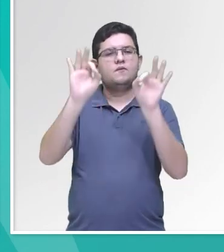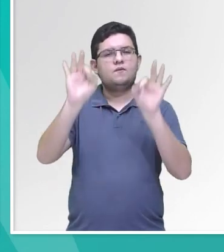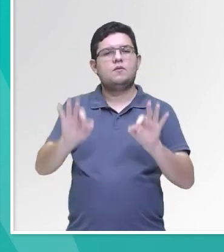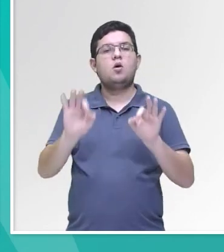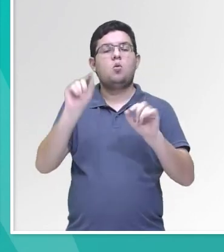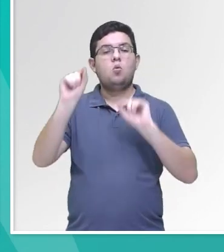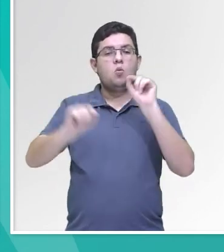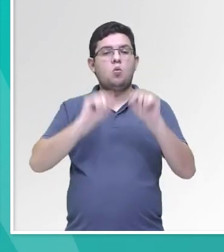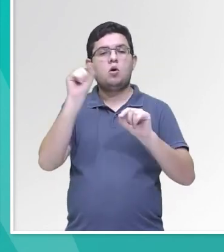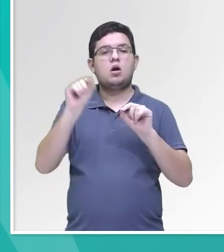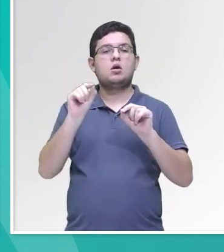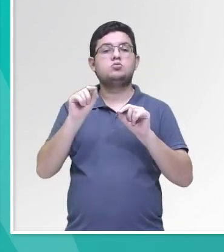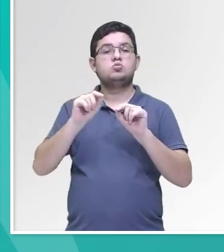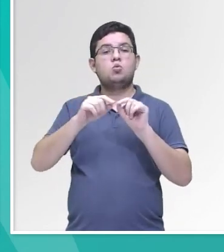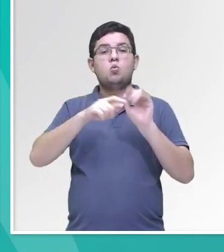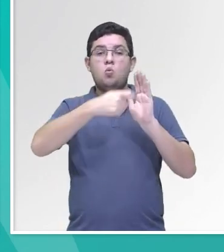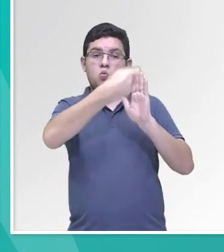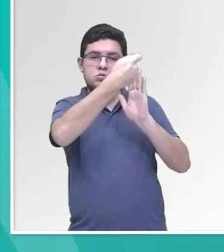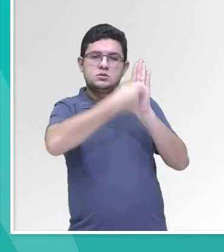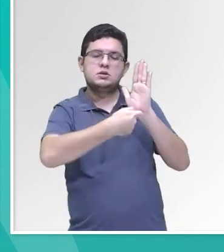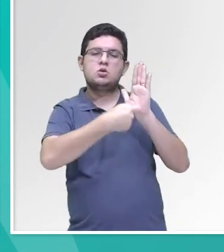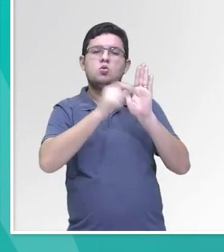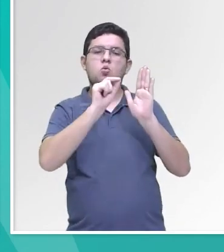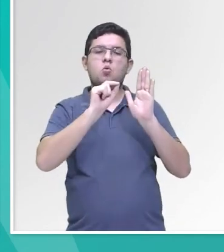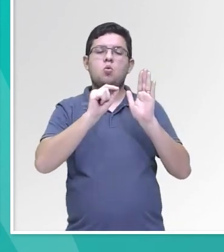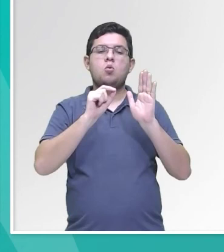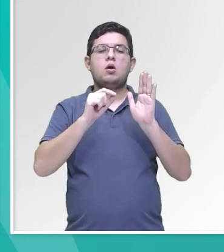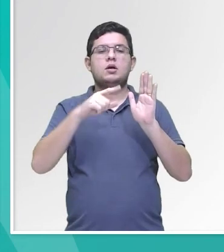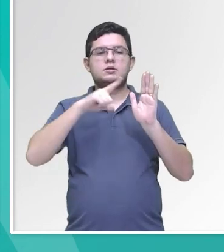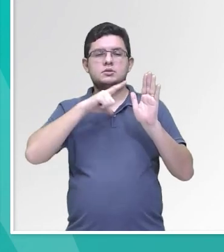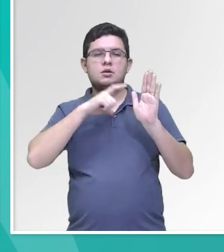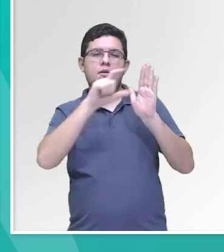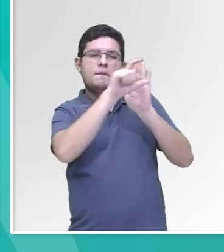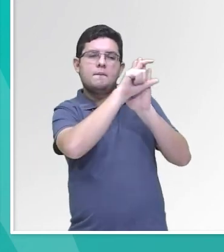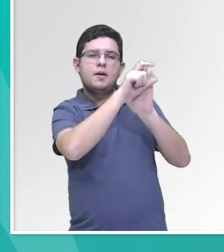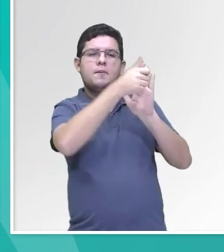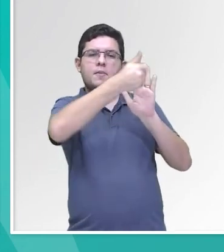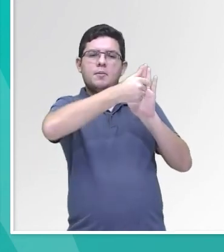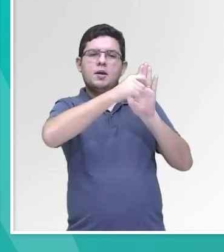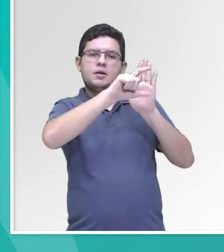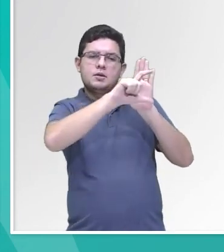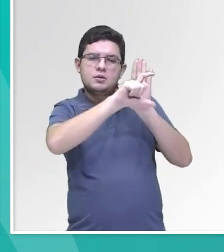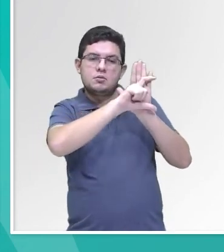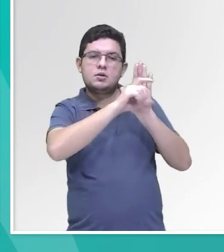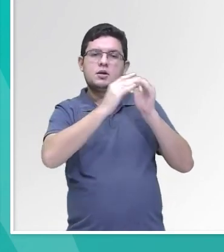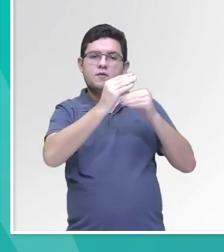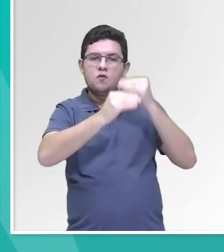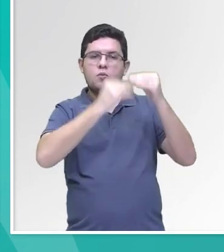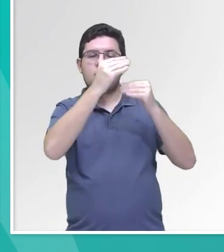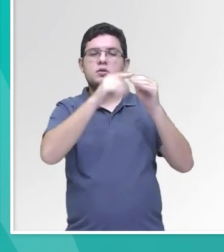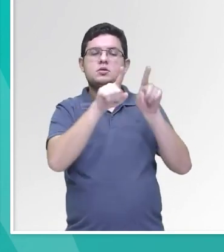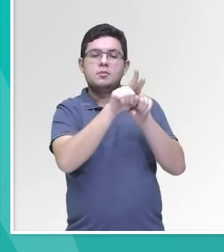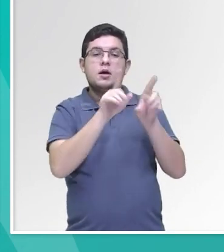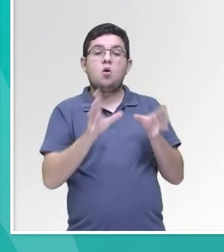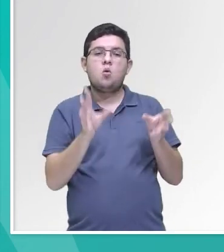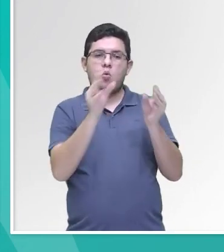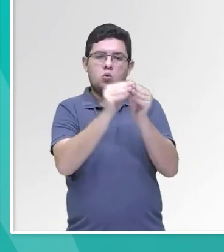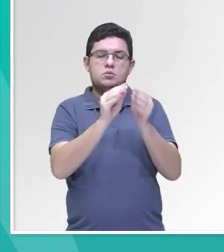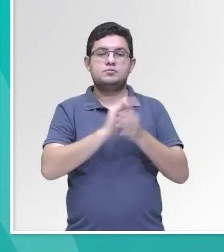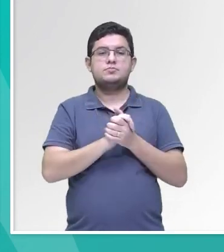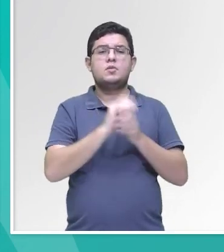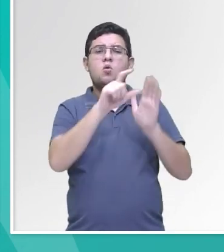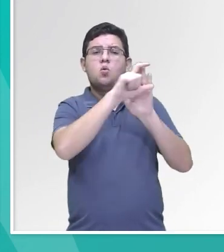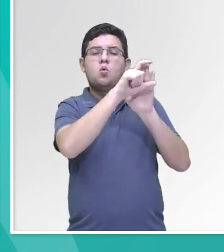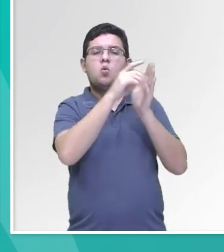construir o tal do texto com introdução, desenvolvimento e conclusão, em que a introdução começa a